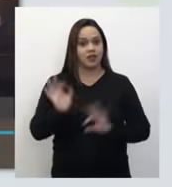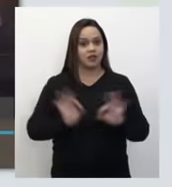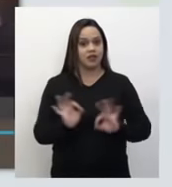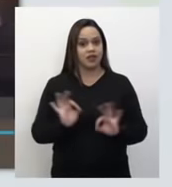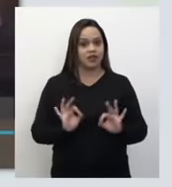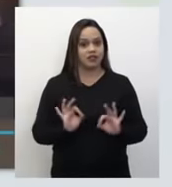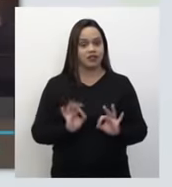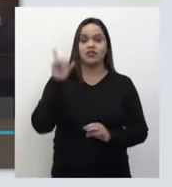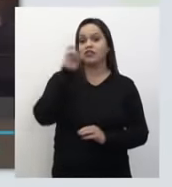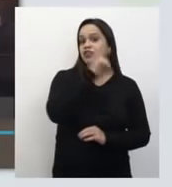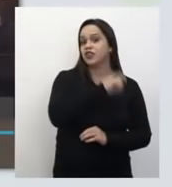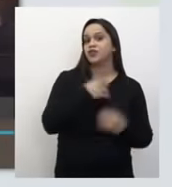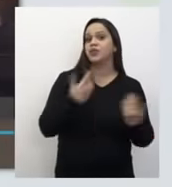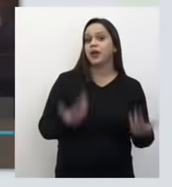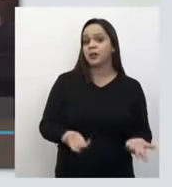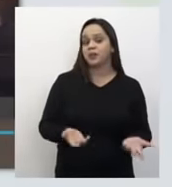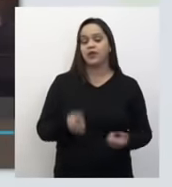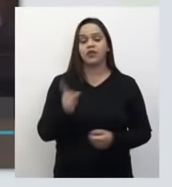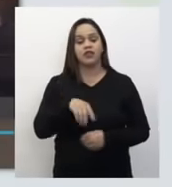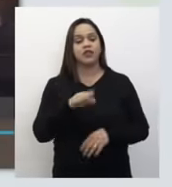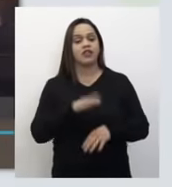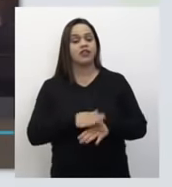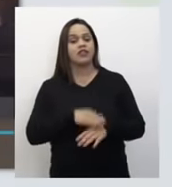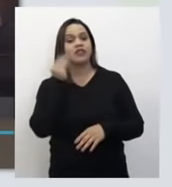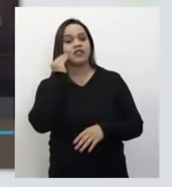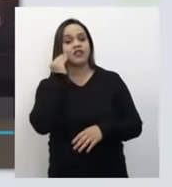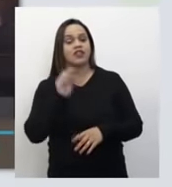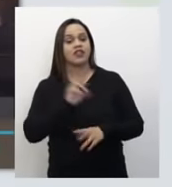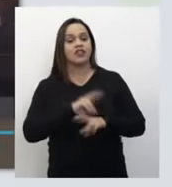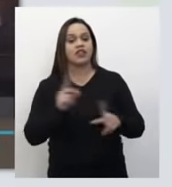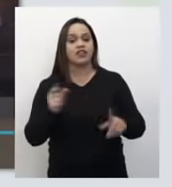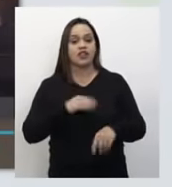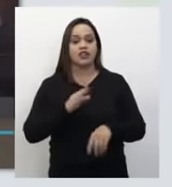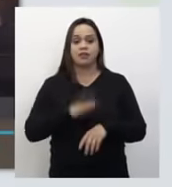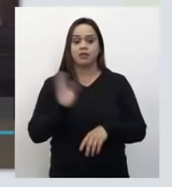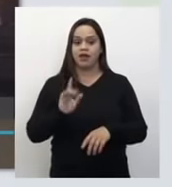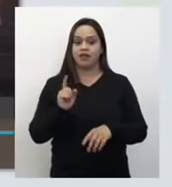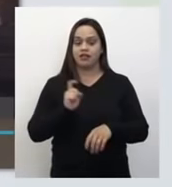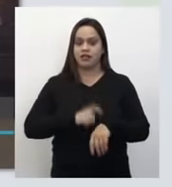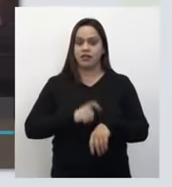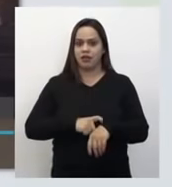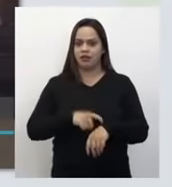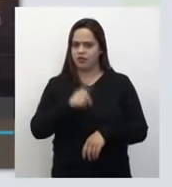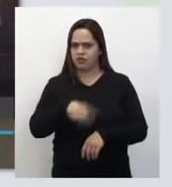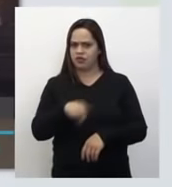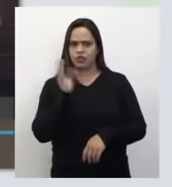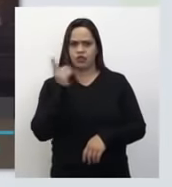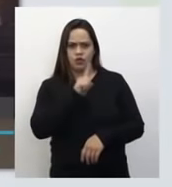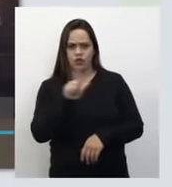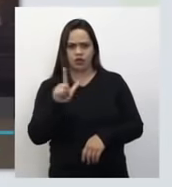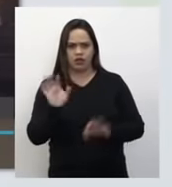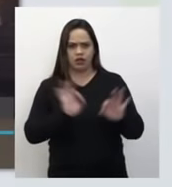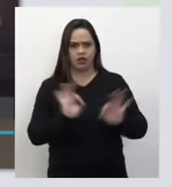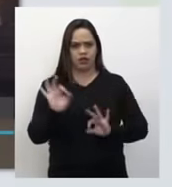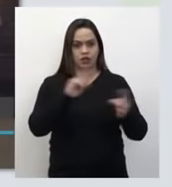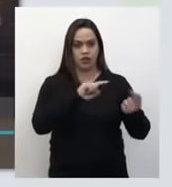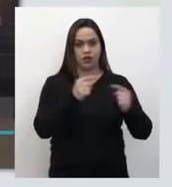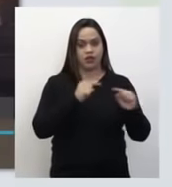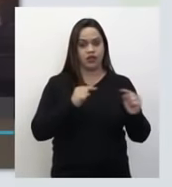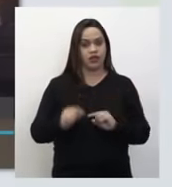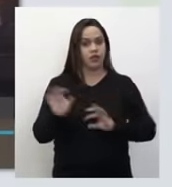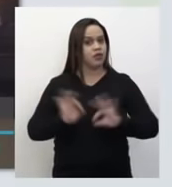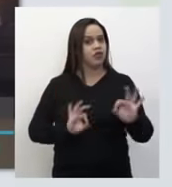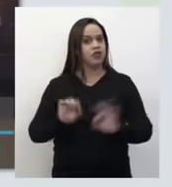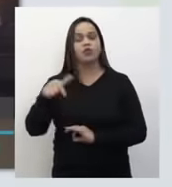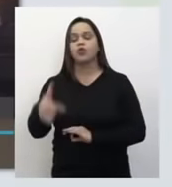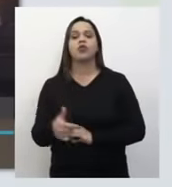difícil? O que vocês fariam diferente se tivessem mais tempo? Será que vocês conseguem conectar esse projeto com outras áreas que vocês